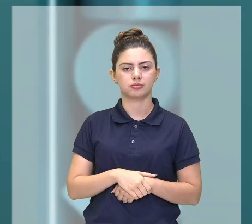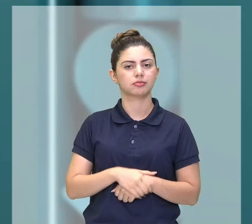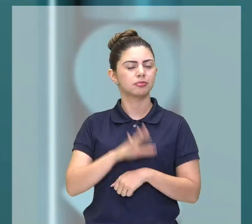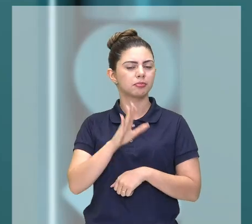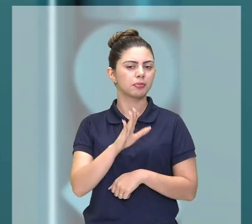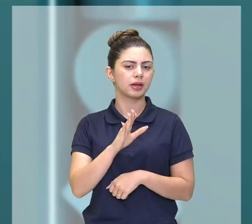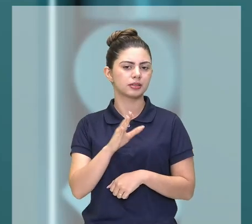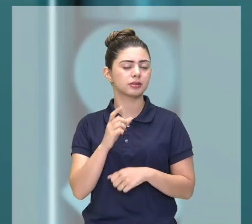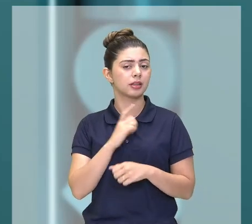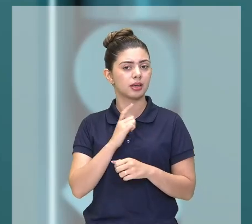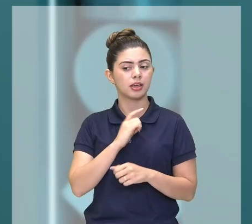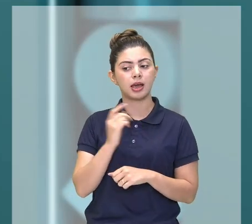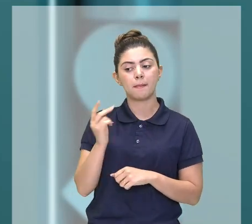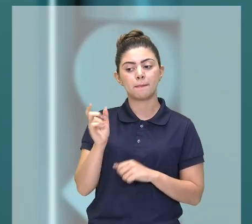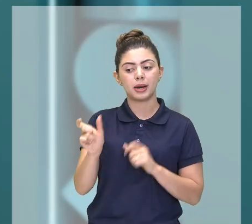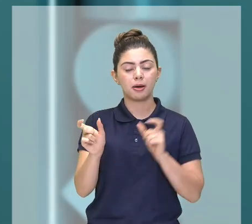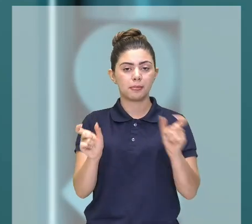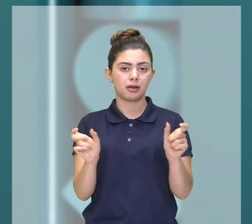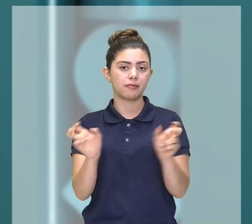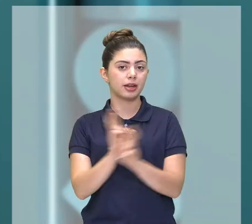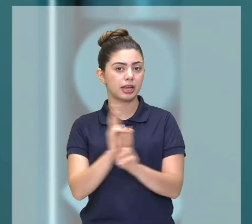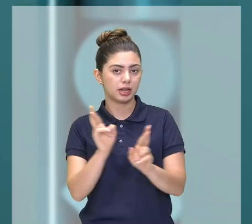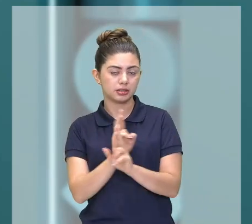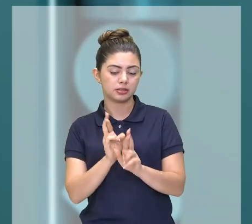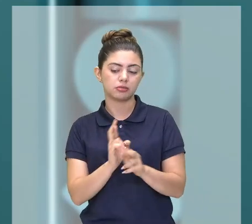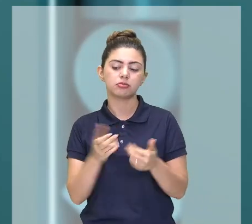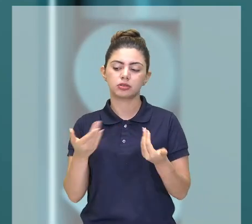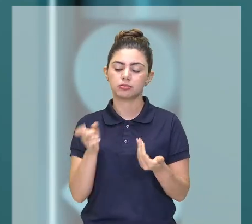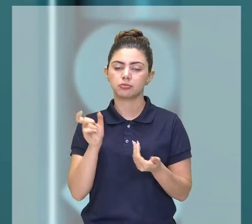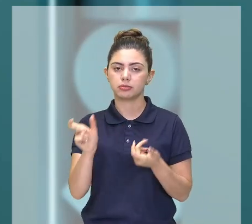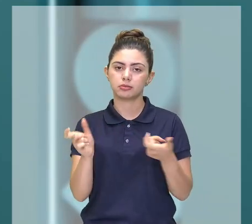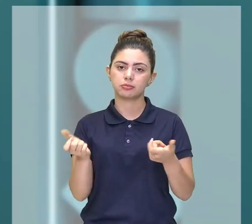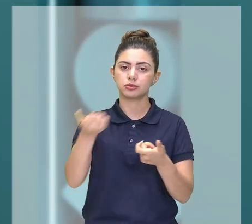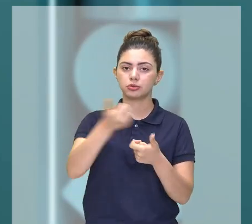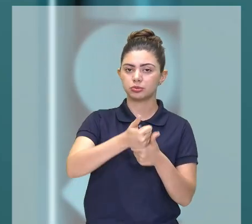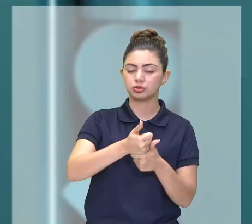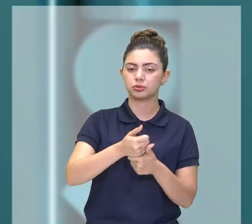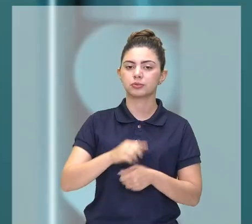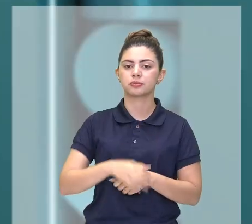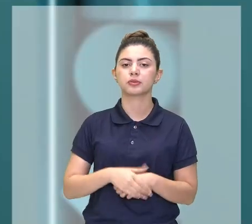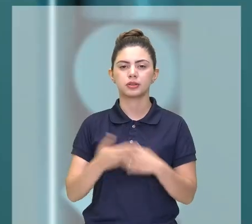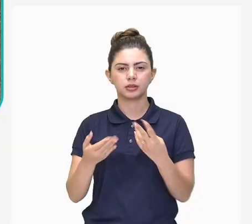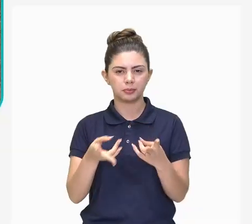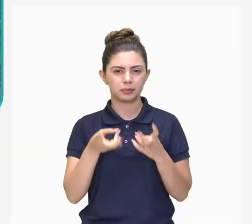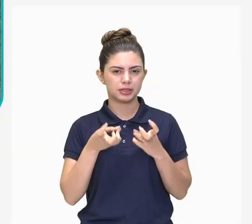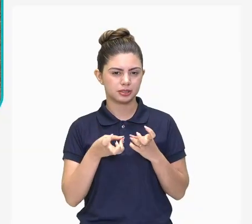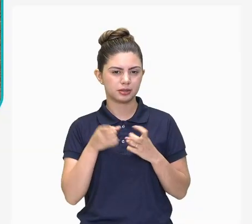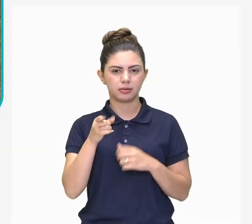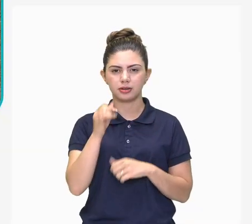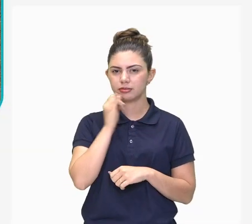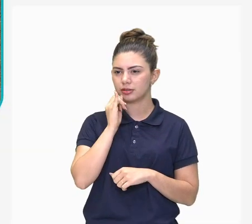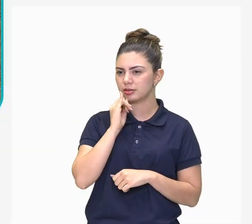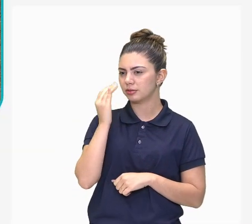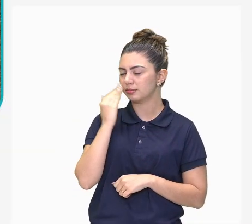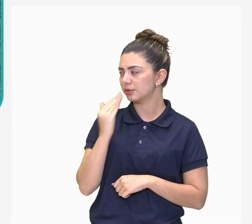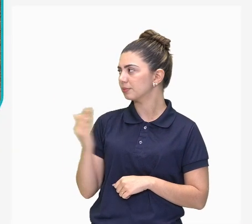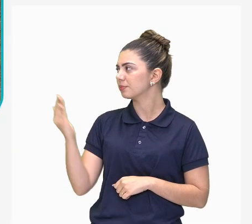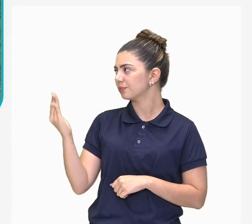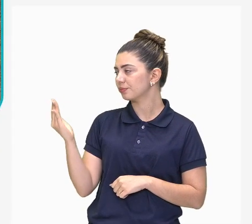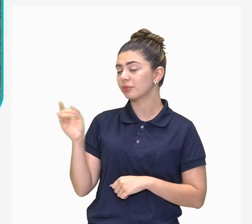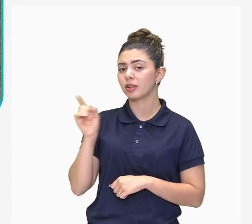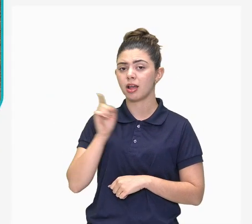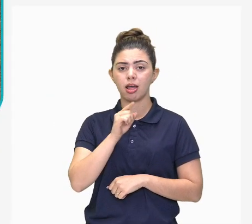têm relação, certo? Então, aí no exemplo que nós vimos, né, o